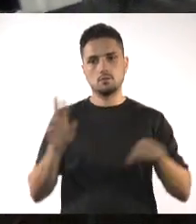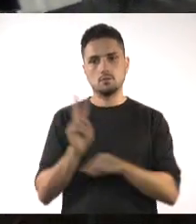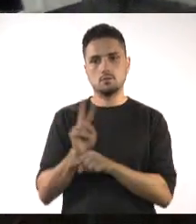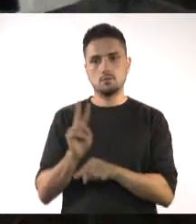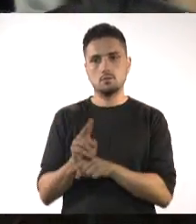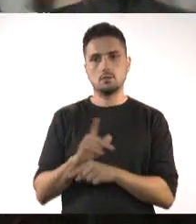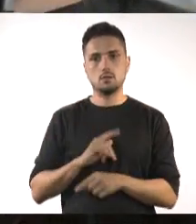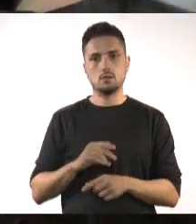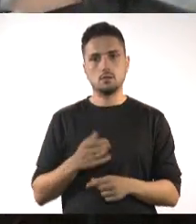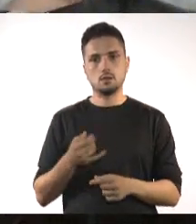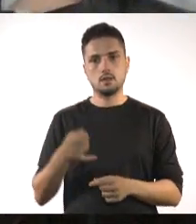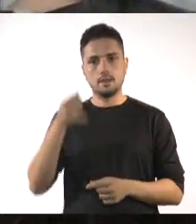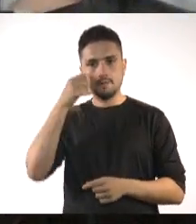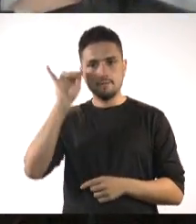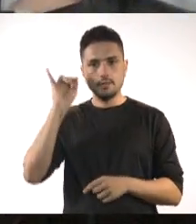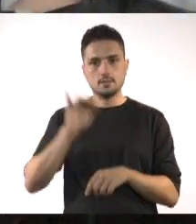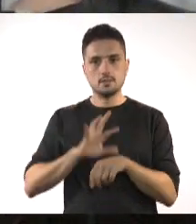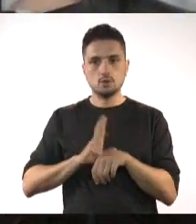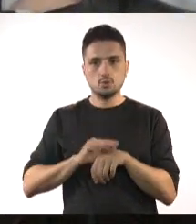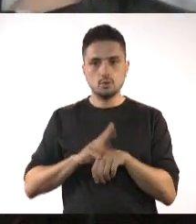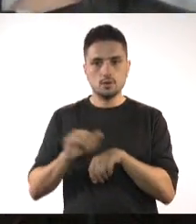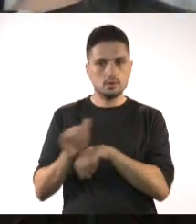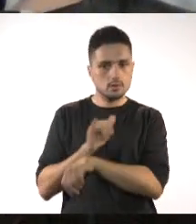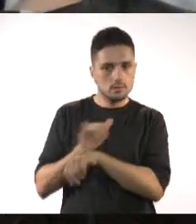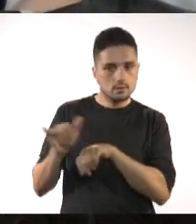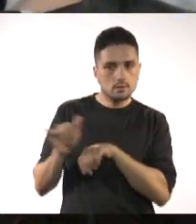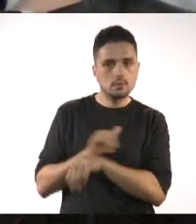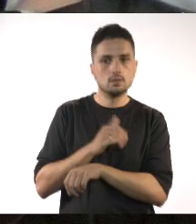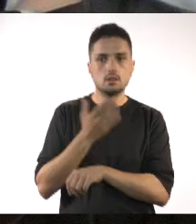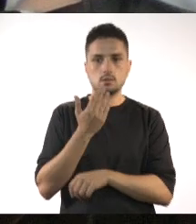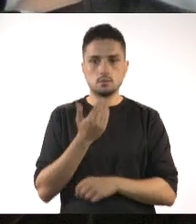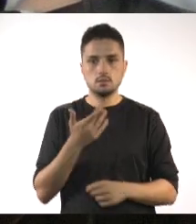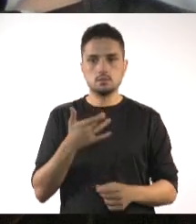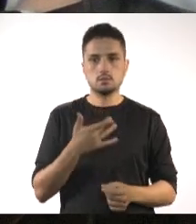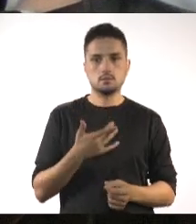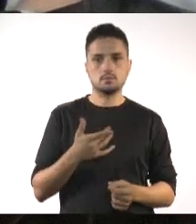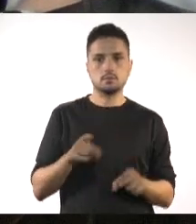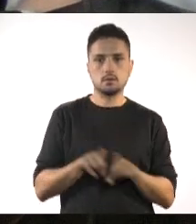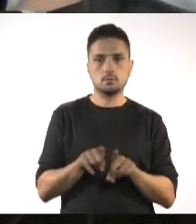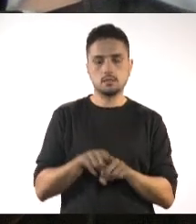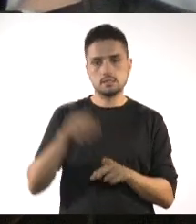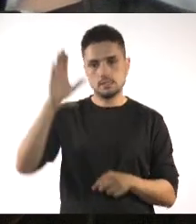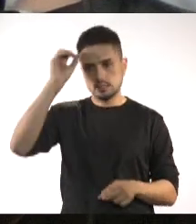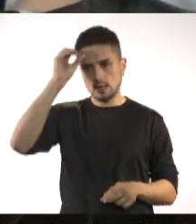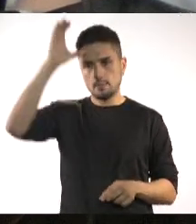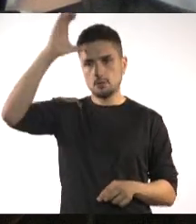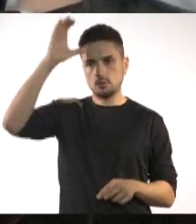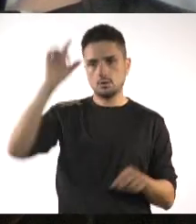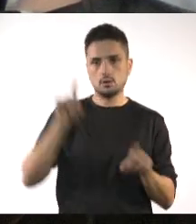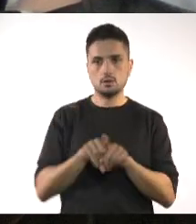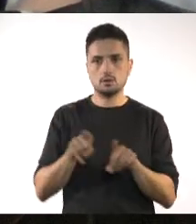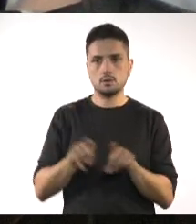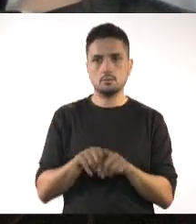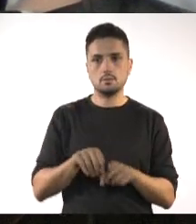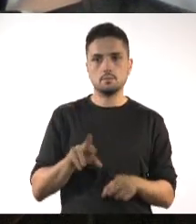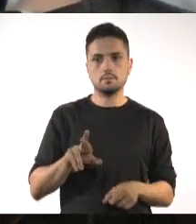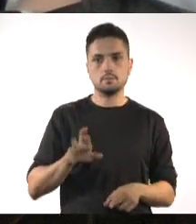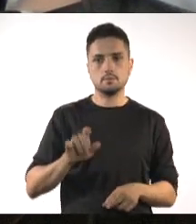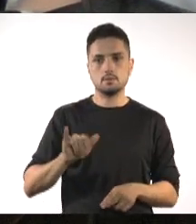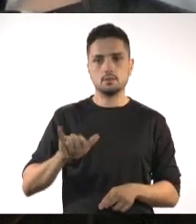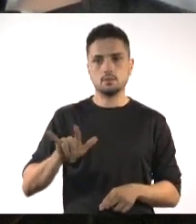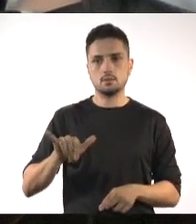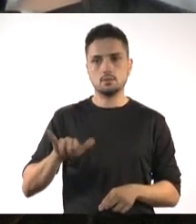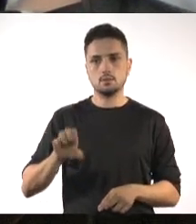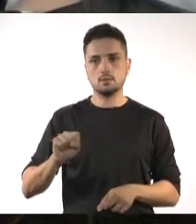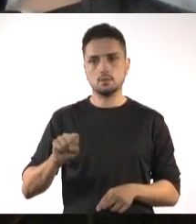das doenças, procurando valorizar o conhecimento, a sabedoria, a religiosidade popular e a